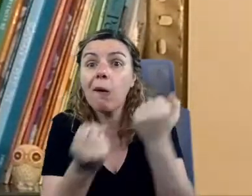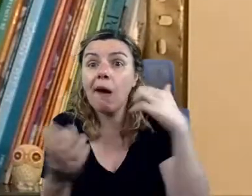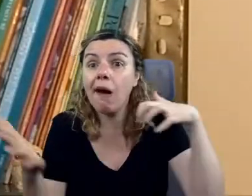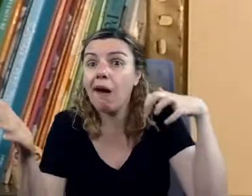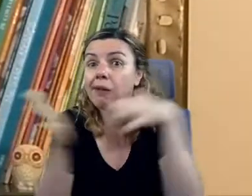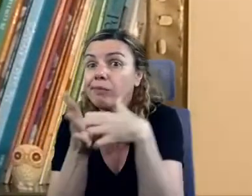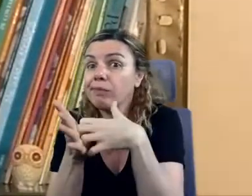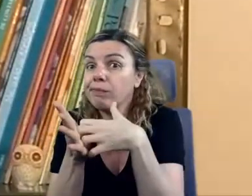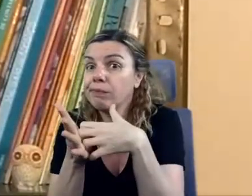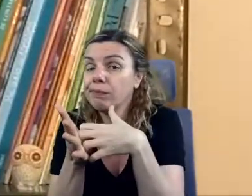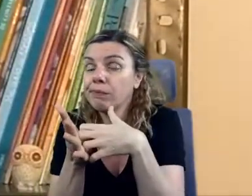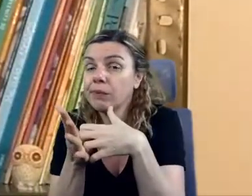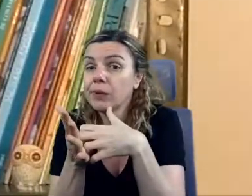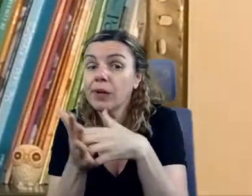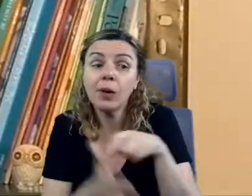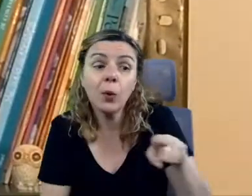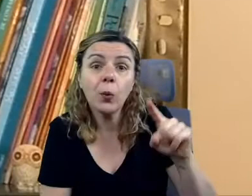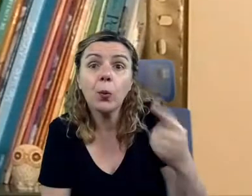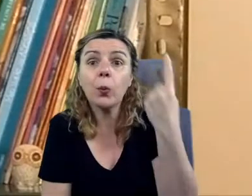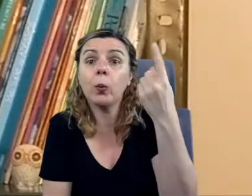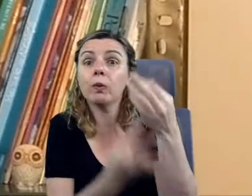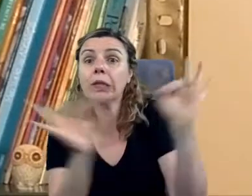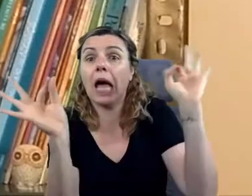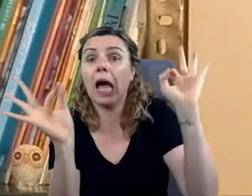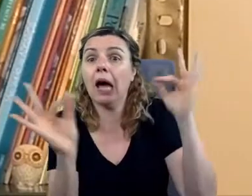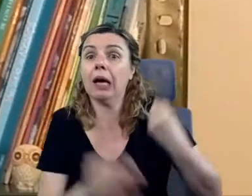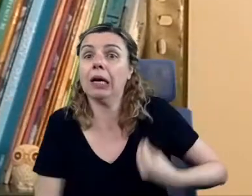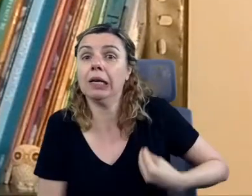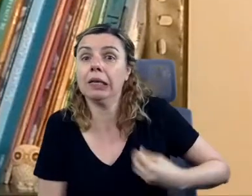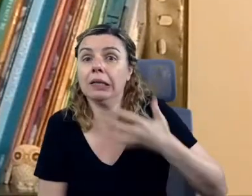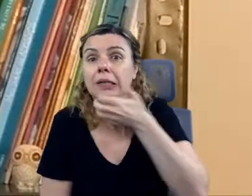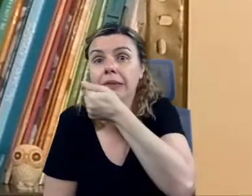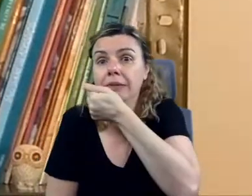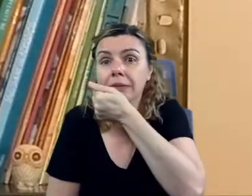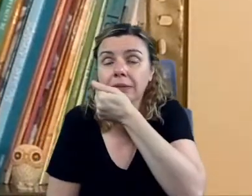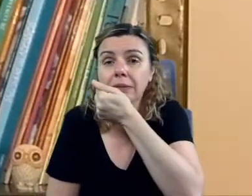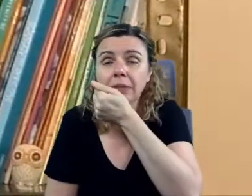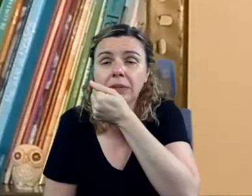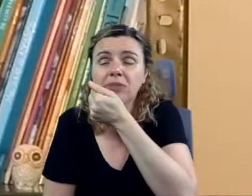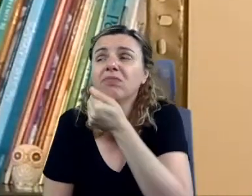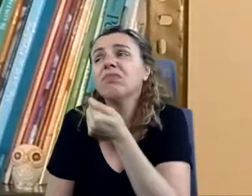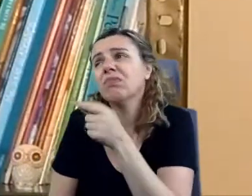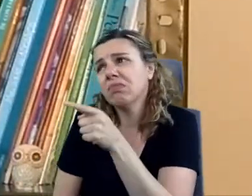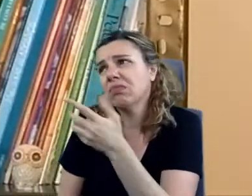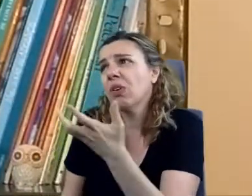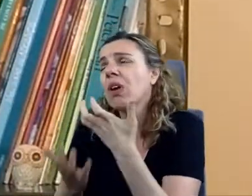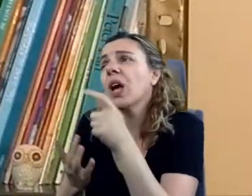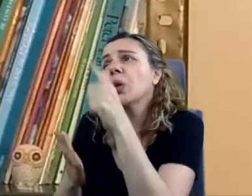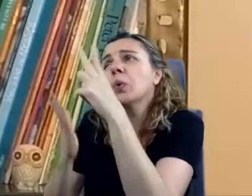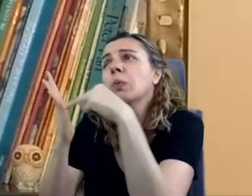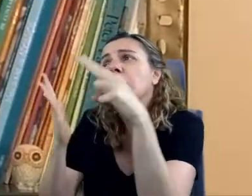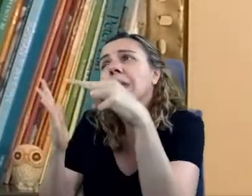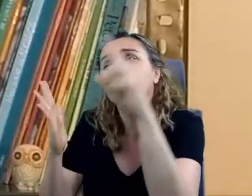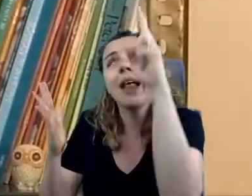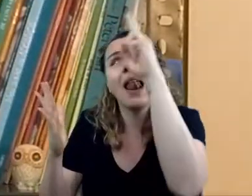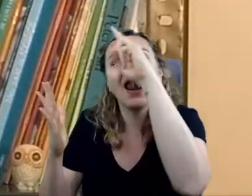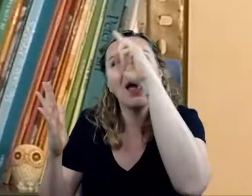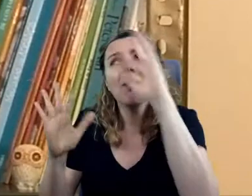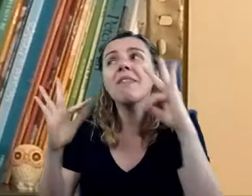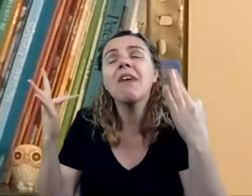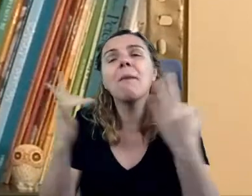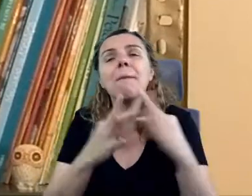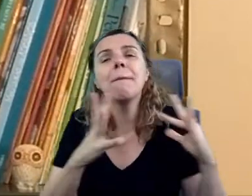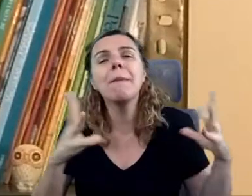acidente de carro, ao qual apenas ele sobreviveu. Queria que lhe pintasse o melhor instante que tinham